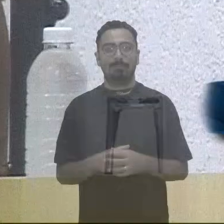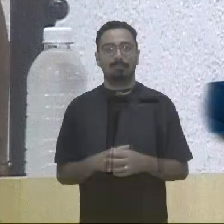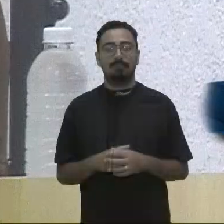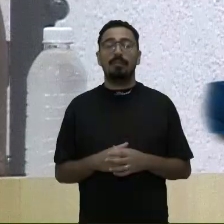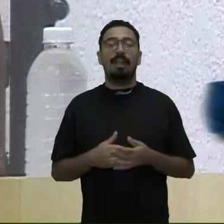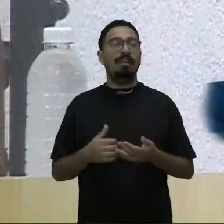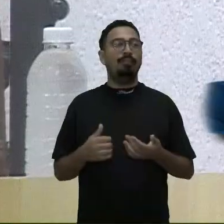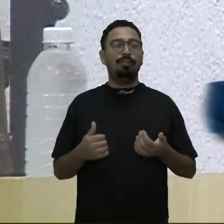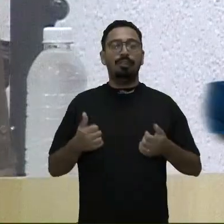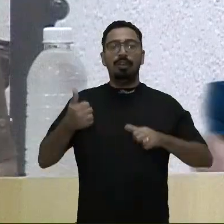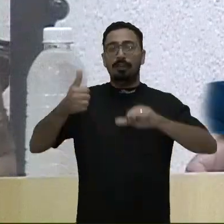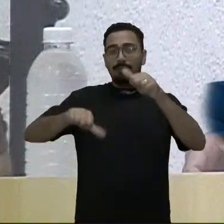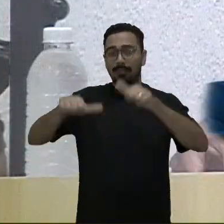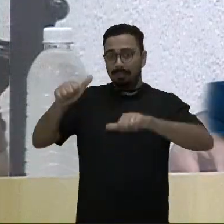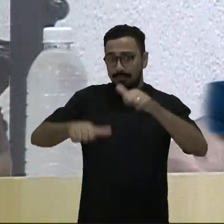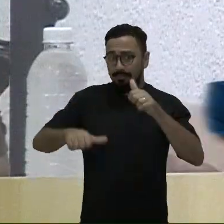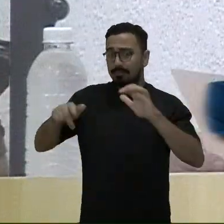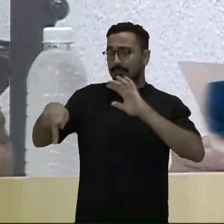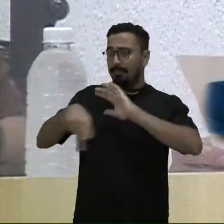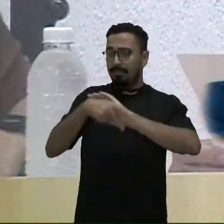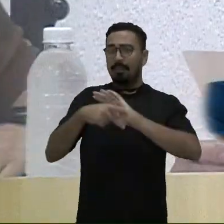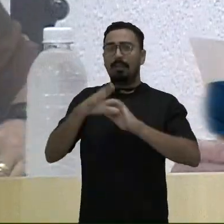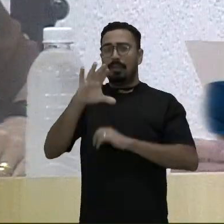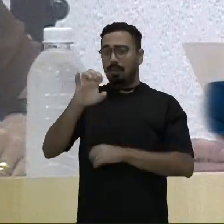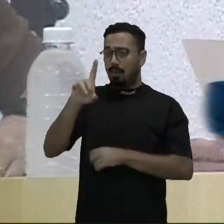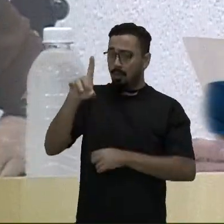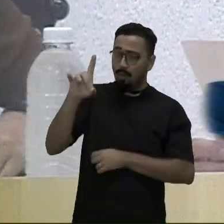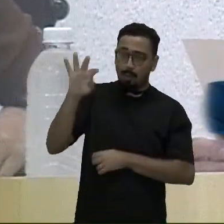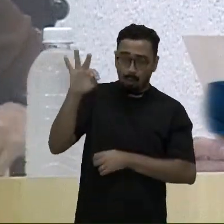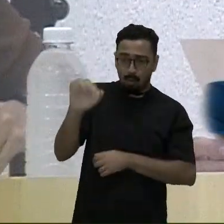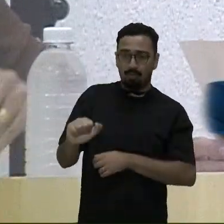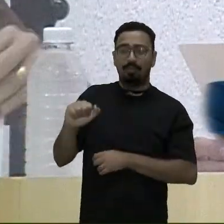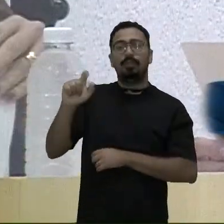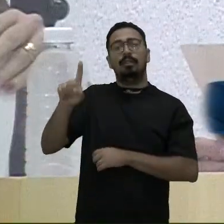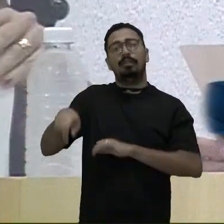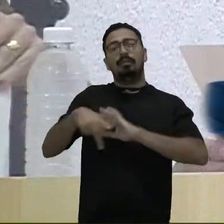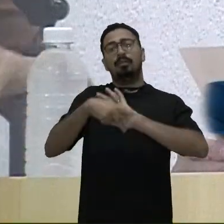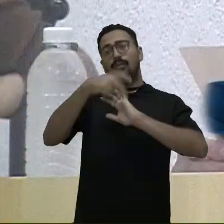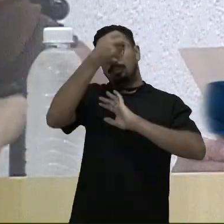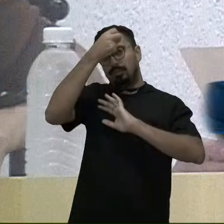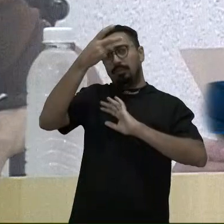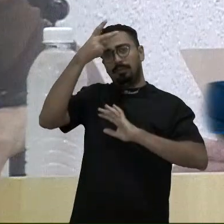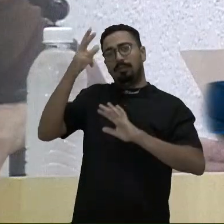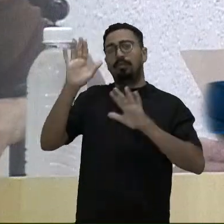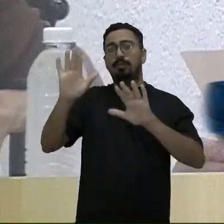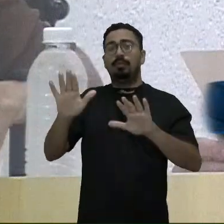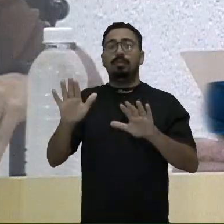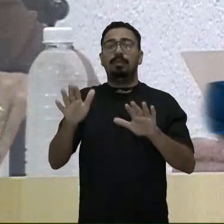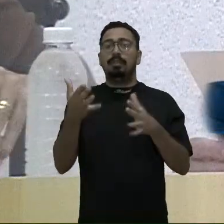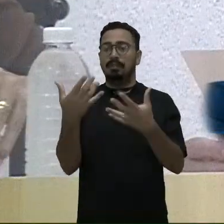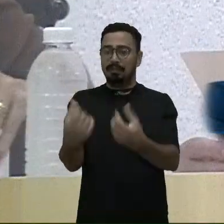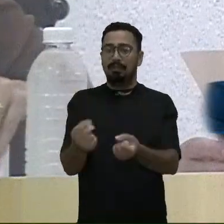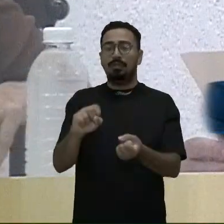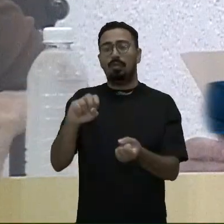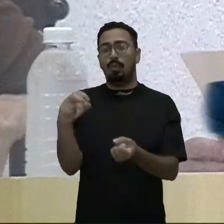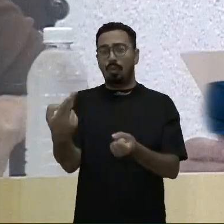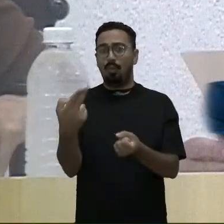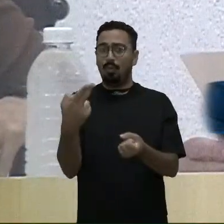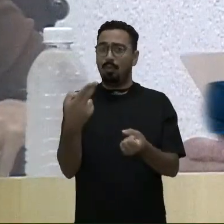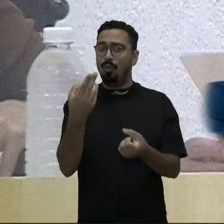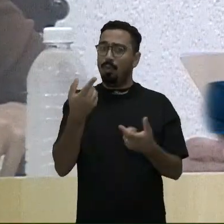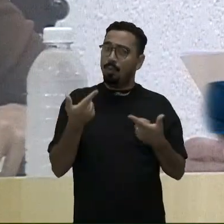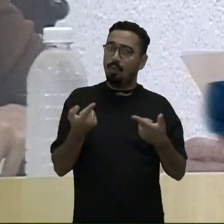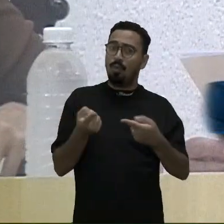municipal de Taubaté referente ao exercício de 2021, por meio do acolhimento ou a rejeição do parecer prévio